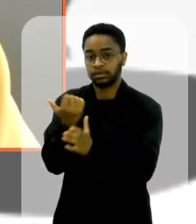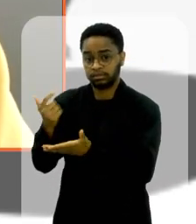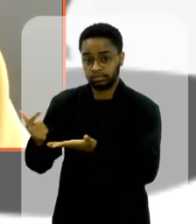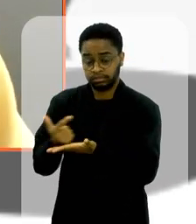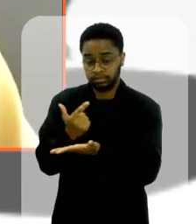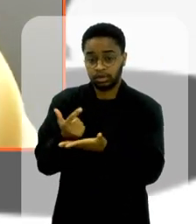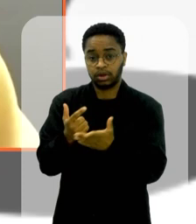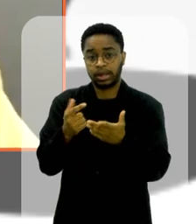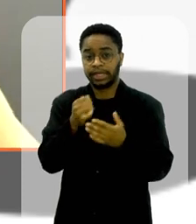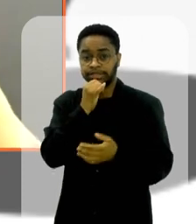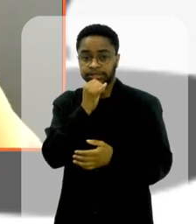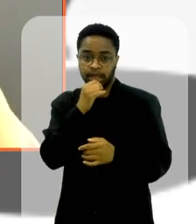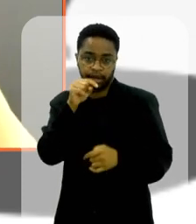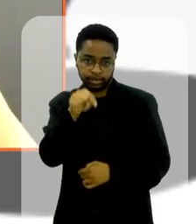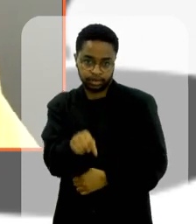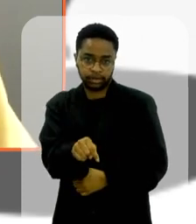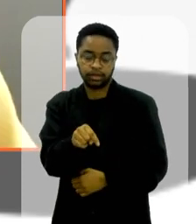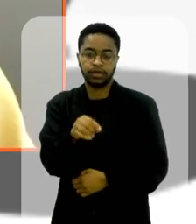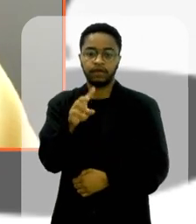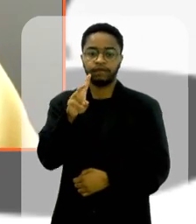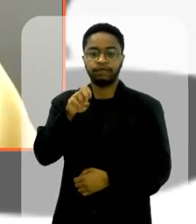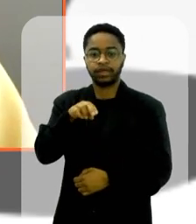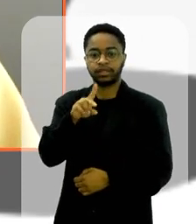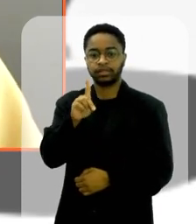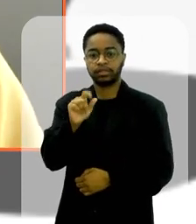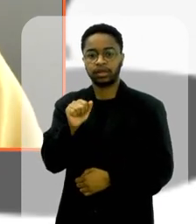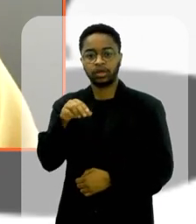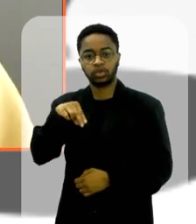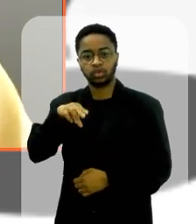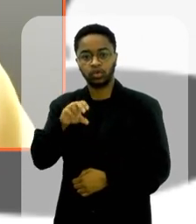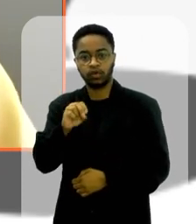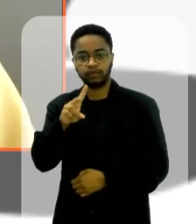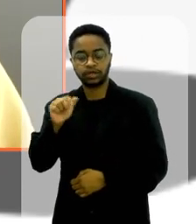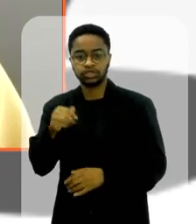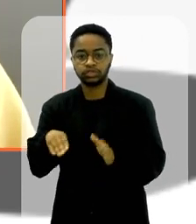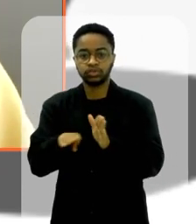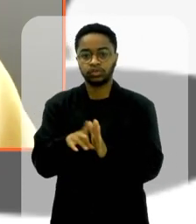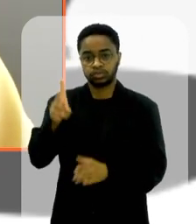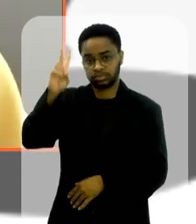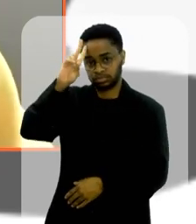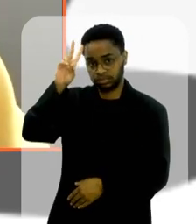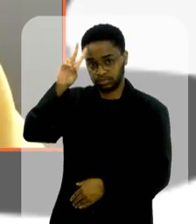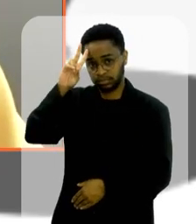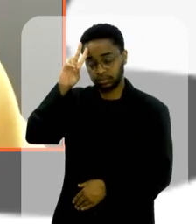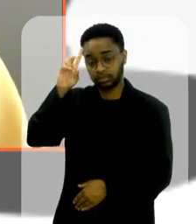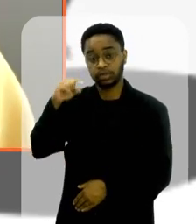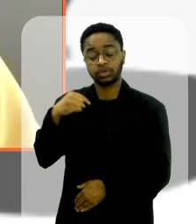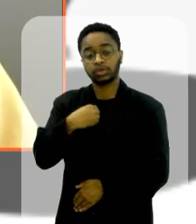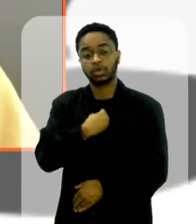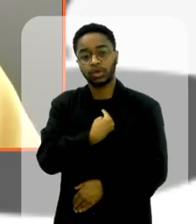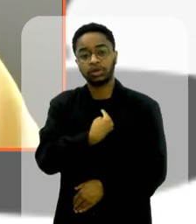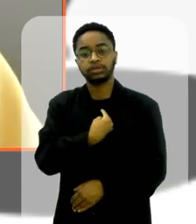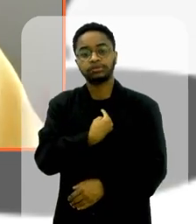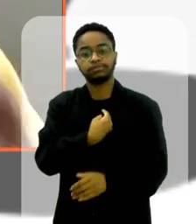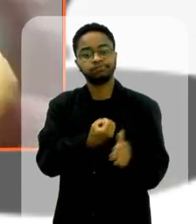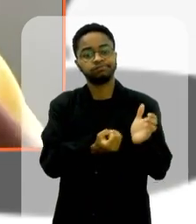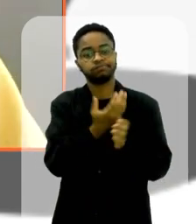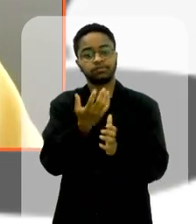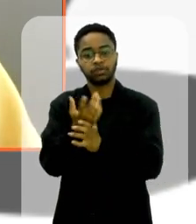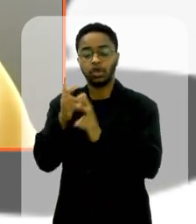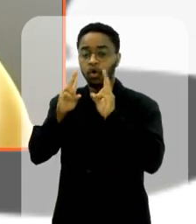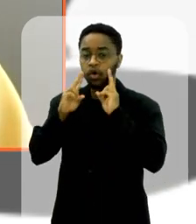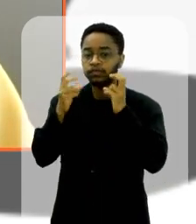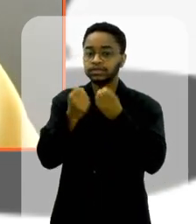literária. Nós mesmos aqui, por exemplo, estamos aqui em Venda Nova, desde segunda-feira que a gente está aqui, a gente está realizando